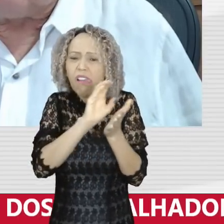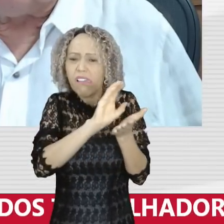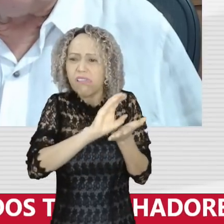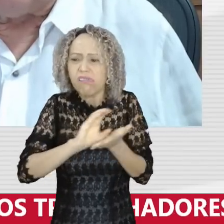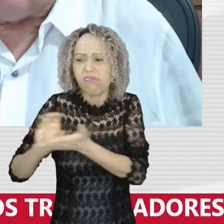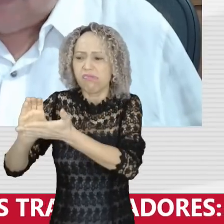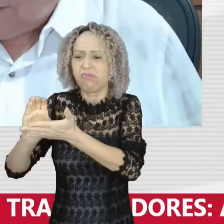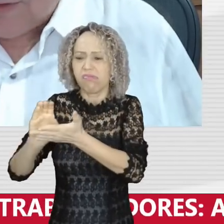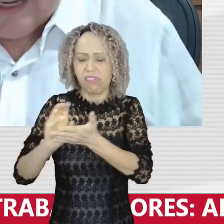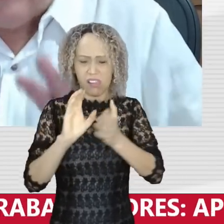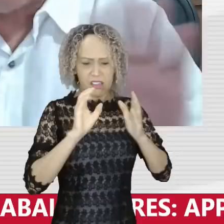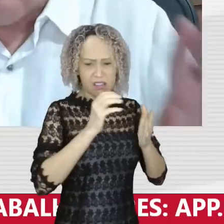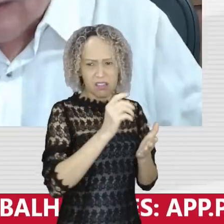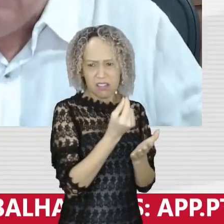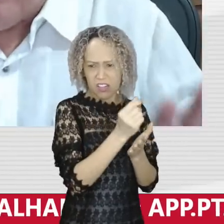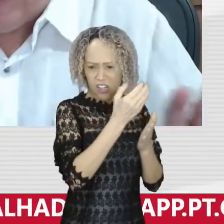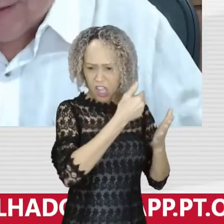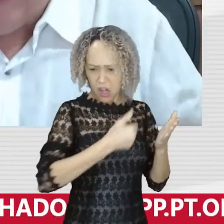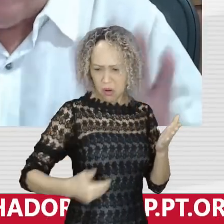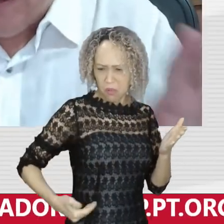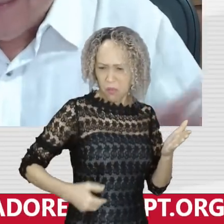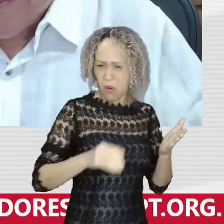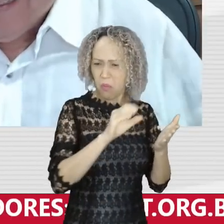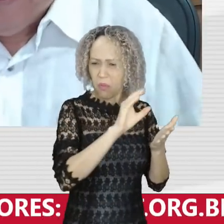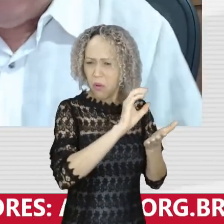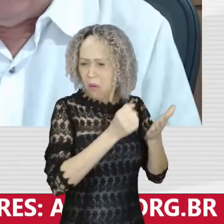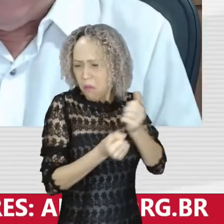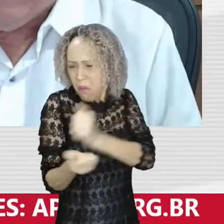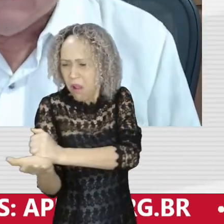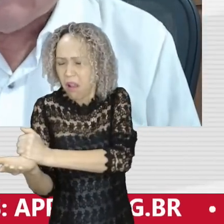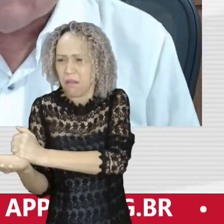grande problema. Mas uma das principais... Esse é o grande impacto, né?